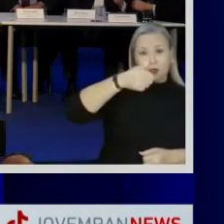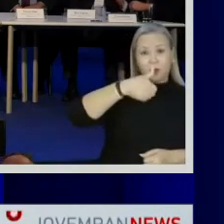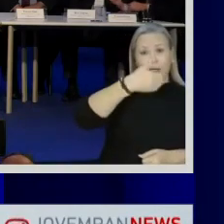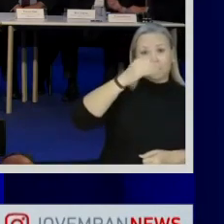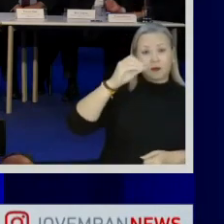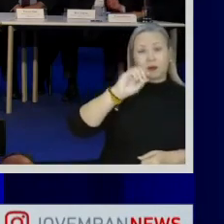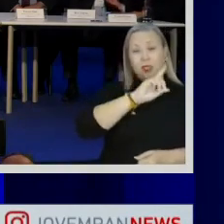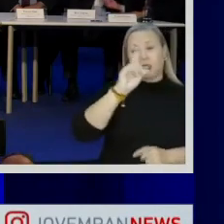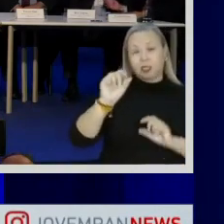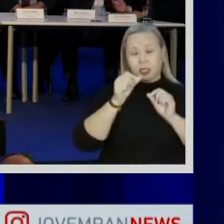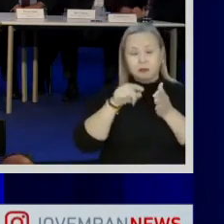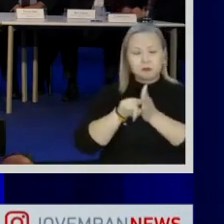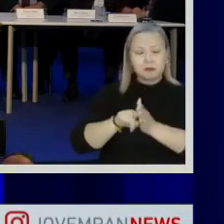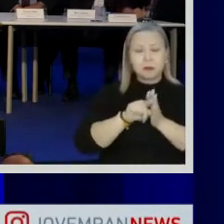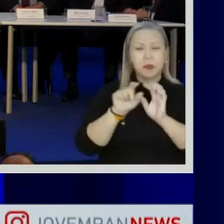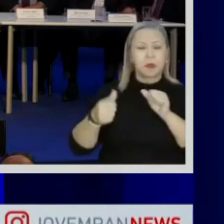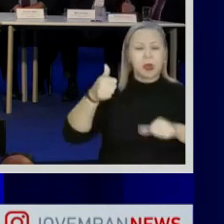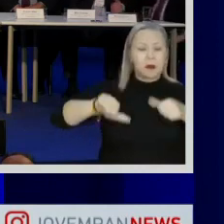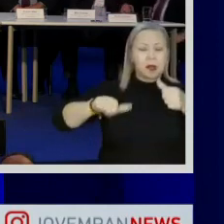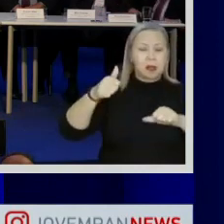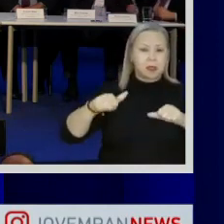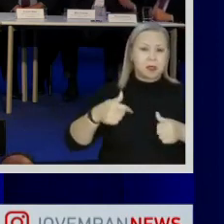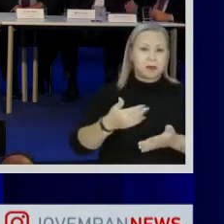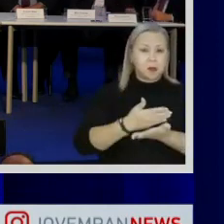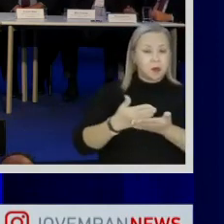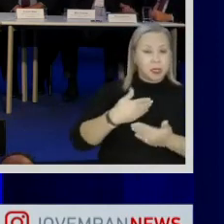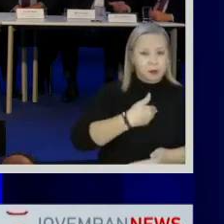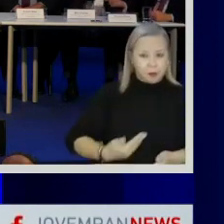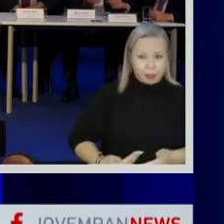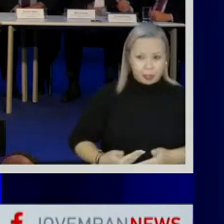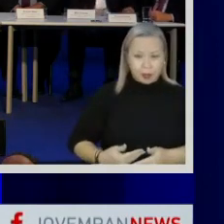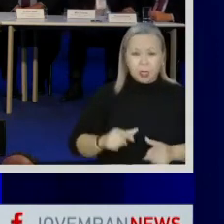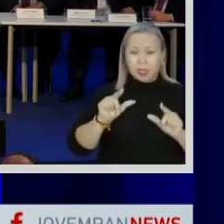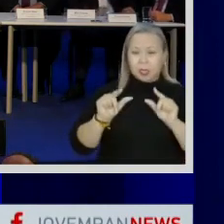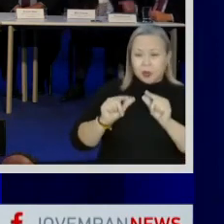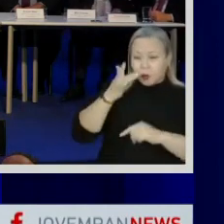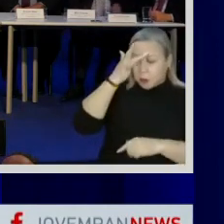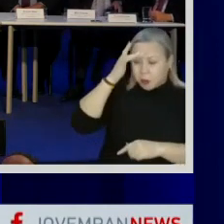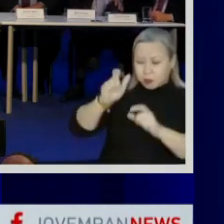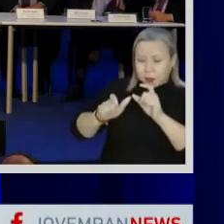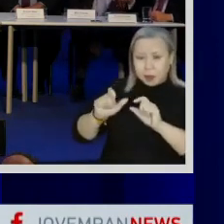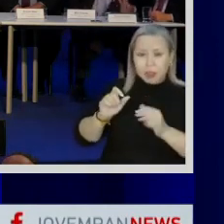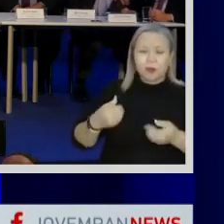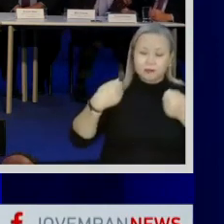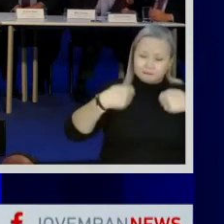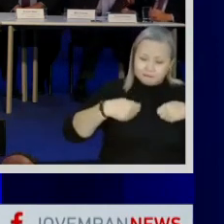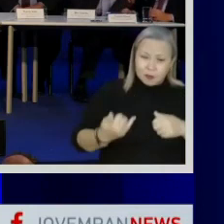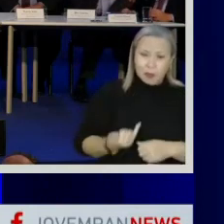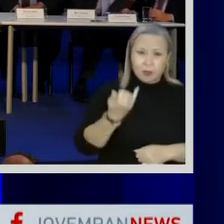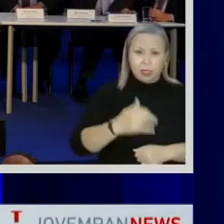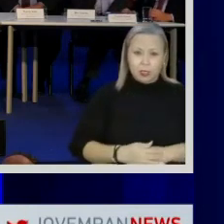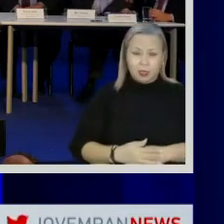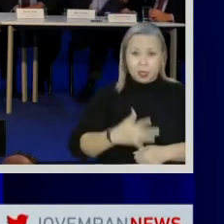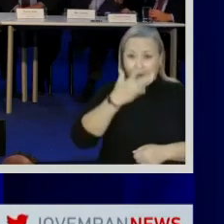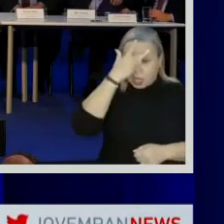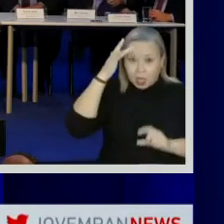PT, de forma muito mais aberta, muito mais direta, como foi, inclusive, nos governos petistas ao longo do Mensalão e ao longo